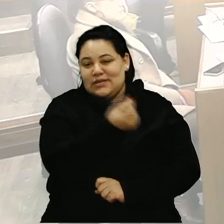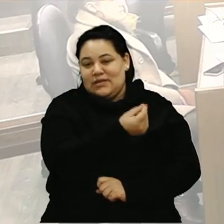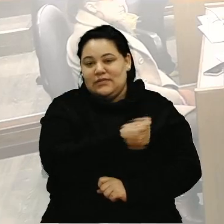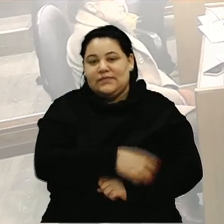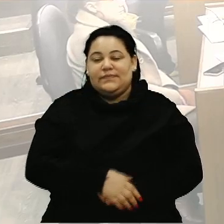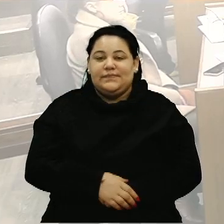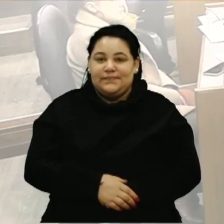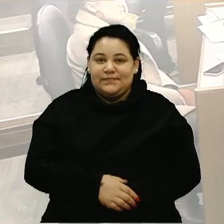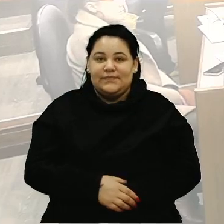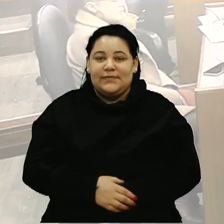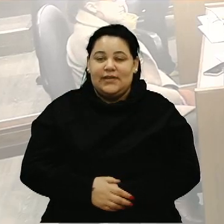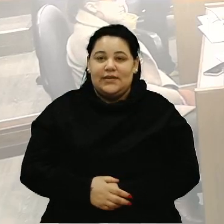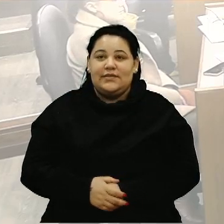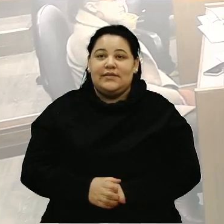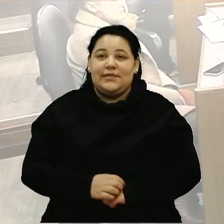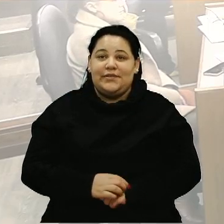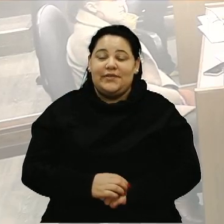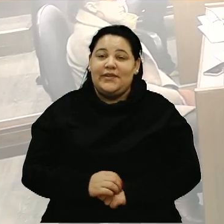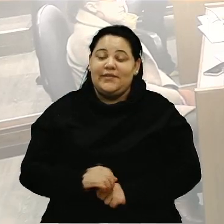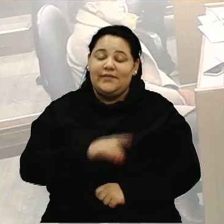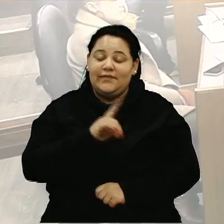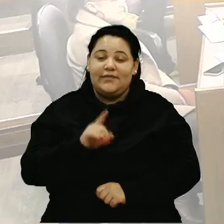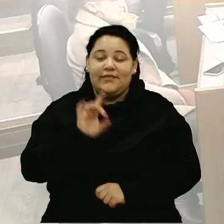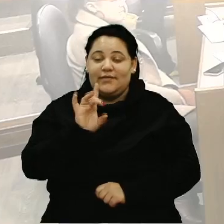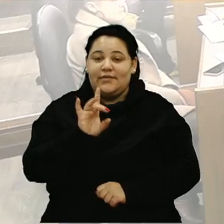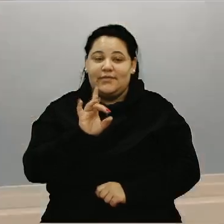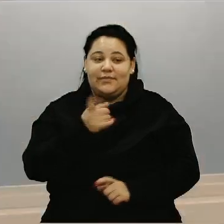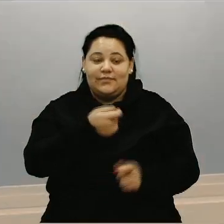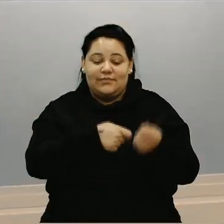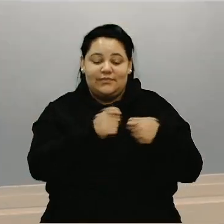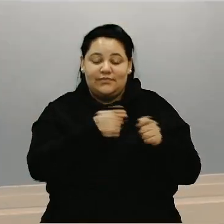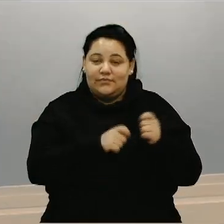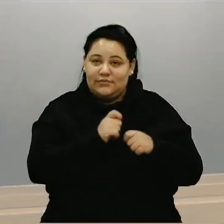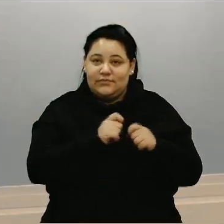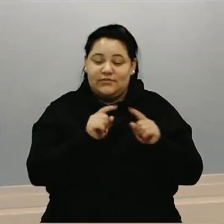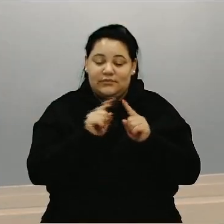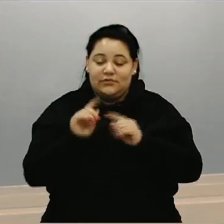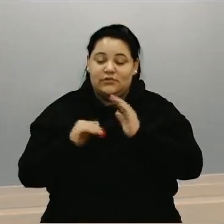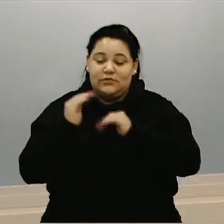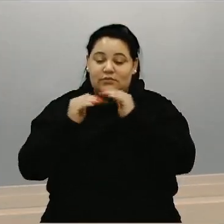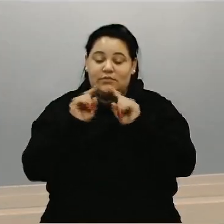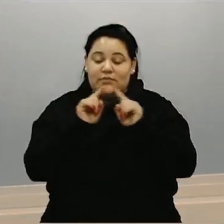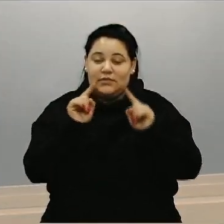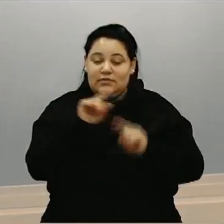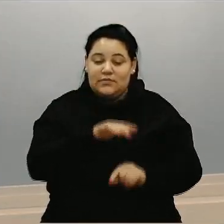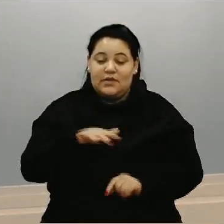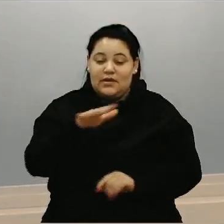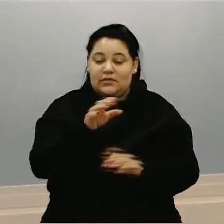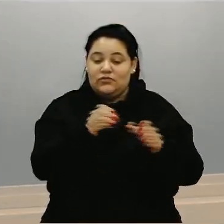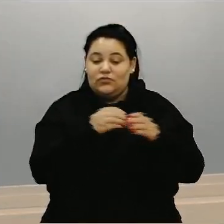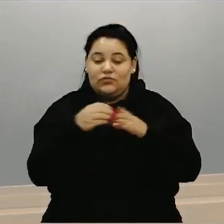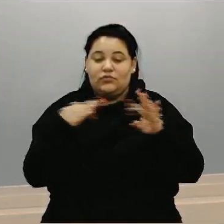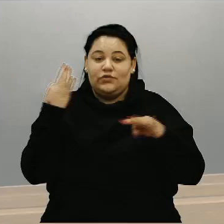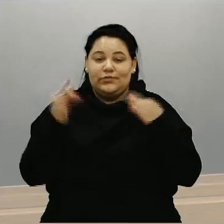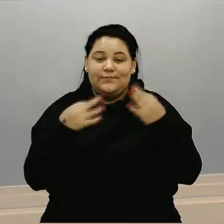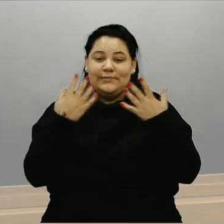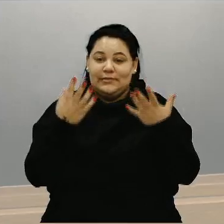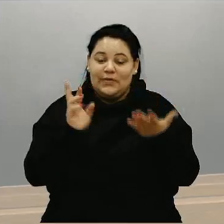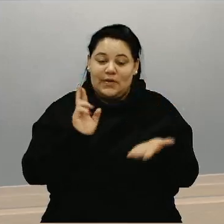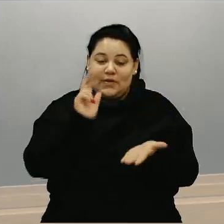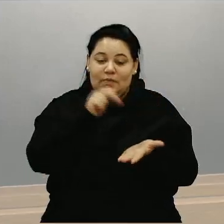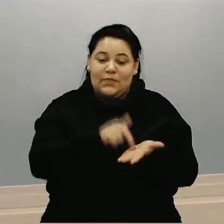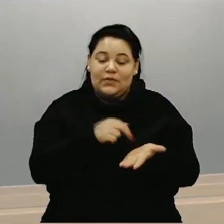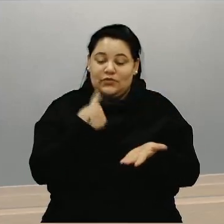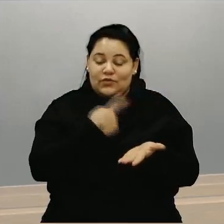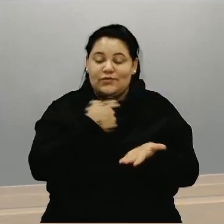só uma questão da economia, do desenvolvimento da economia, mas é toda uma área de turismo. Então, realmente, a gente precisa,